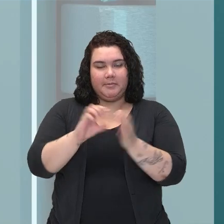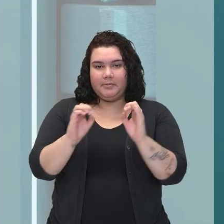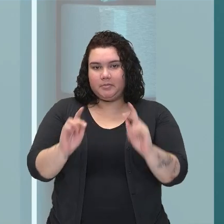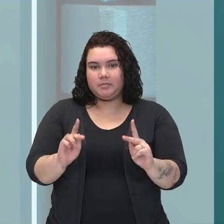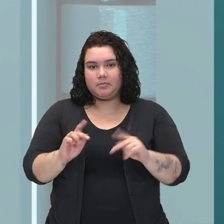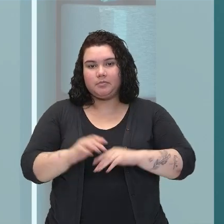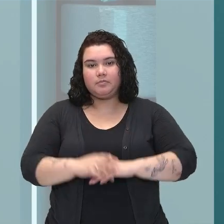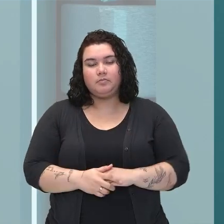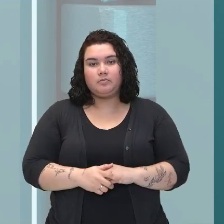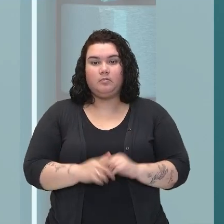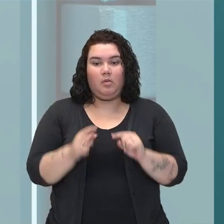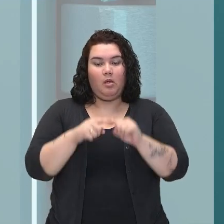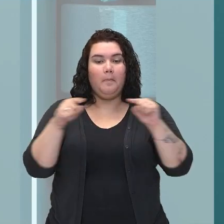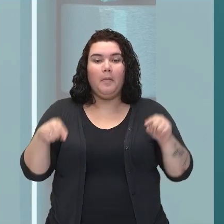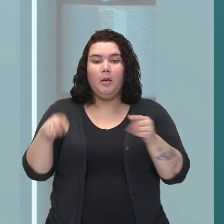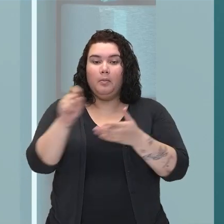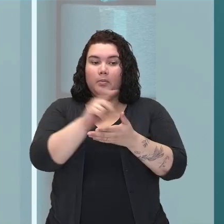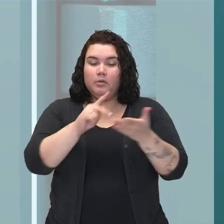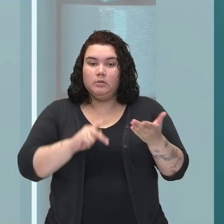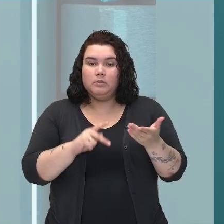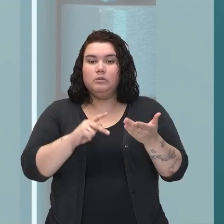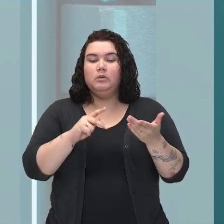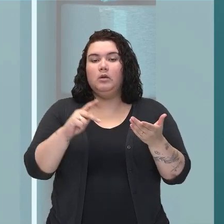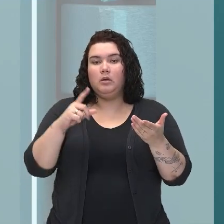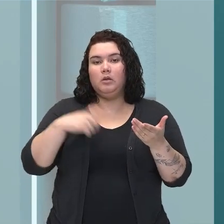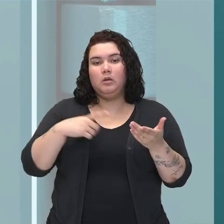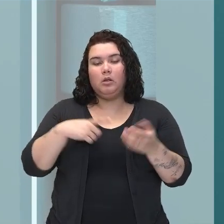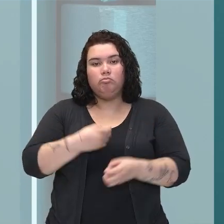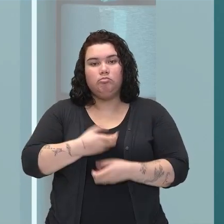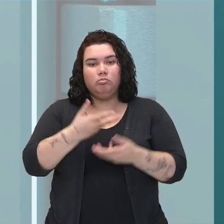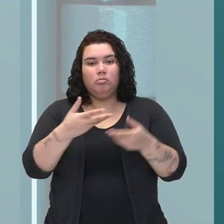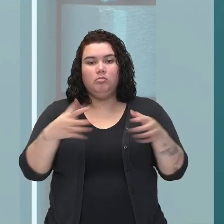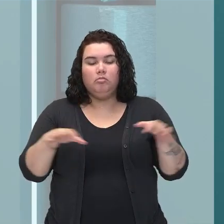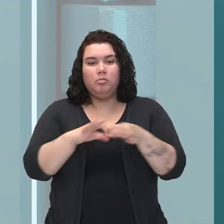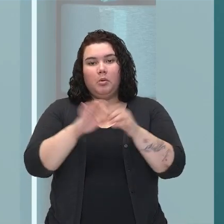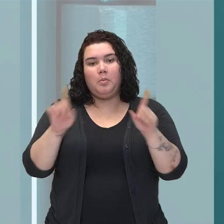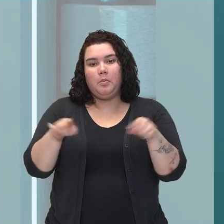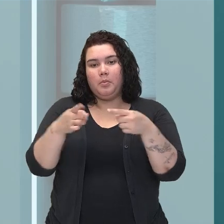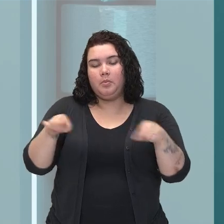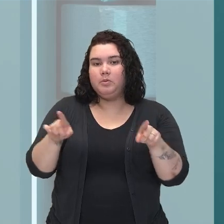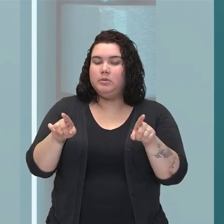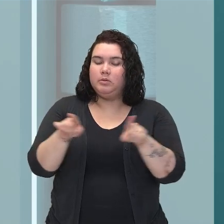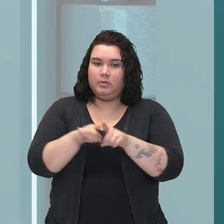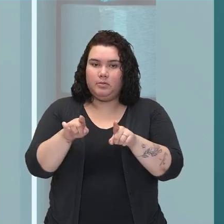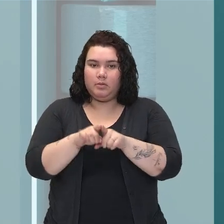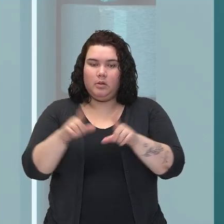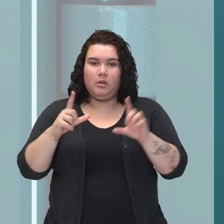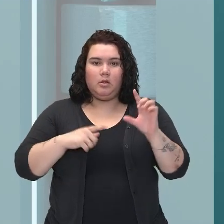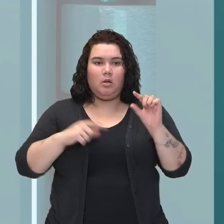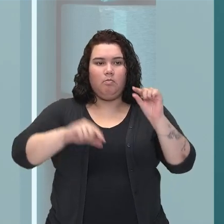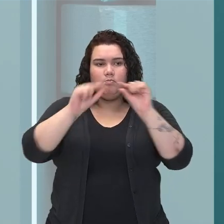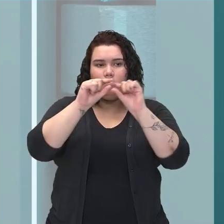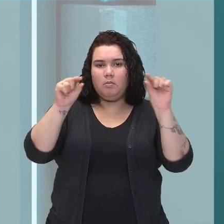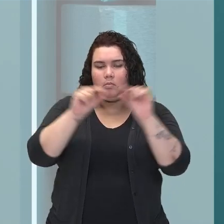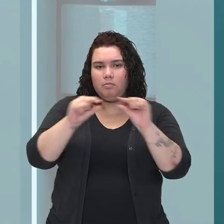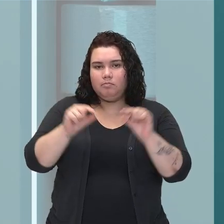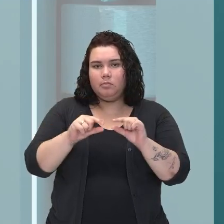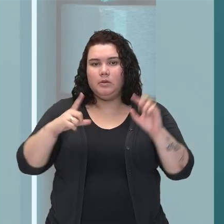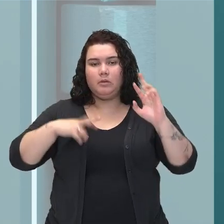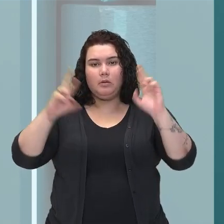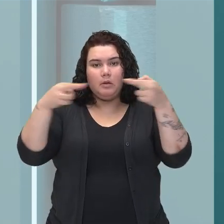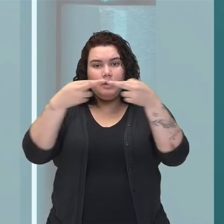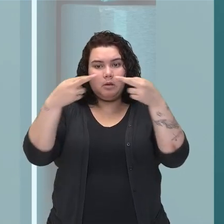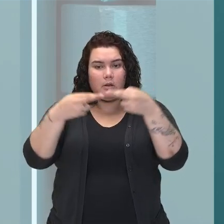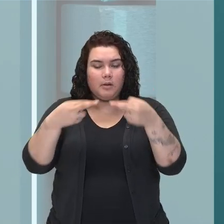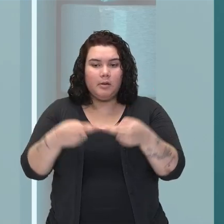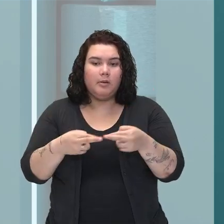a poesia, o poema, ele também está na música, porque as músicas são escritas em versos, são escritas em estrofes que fazem parte da